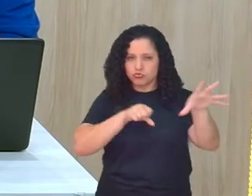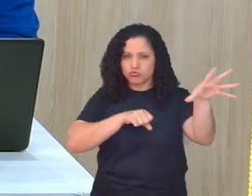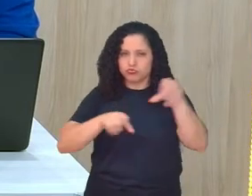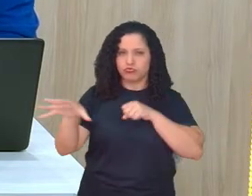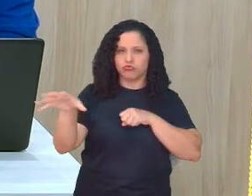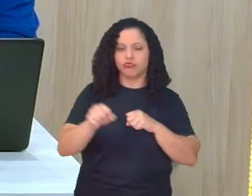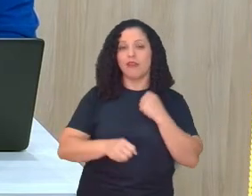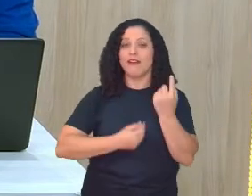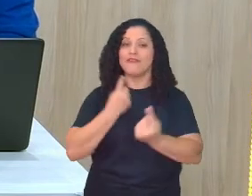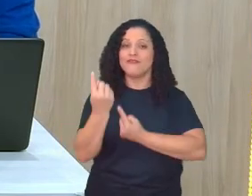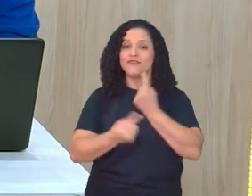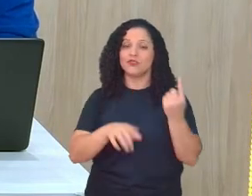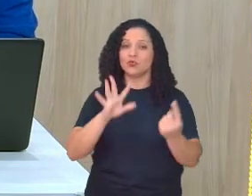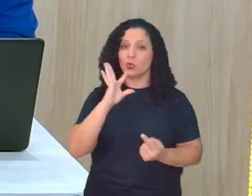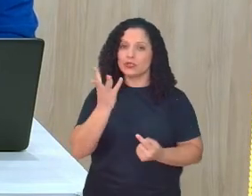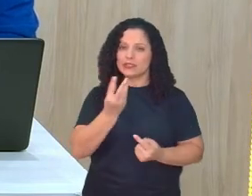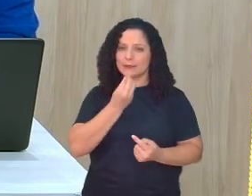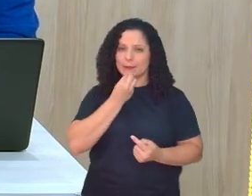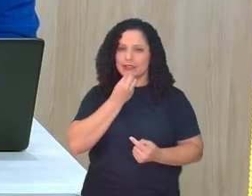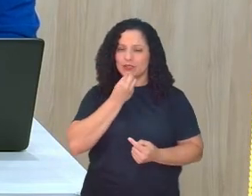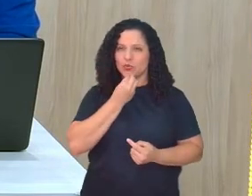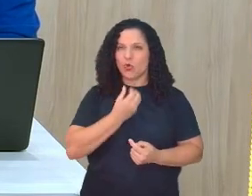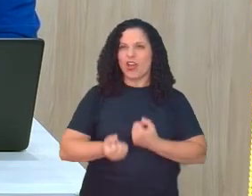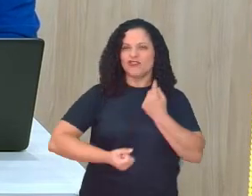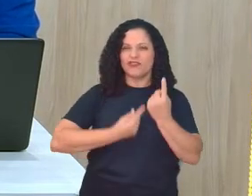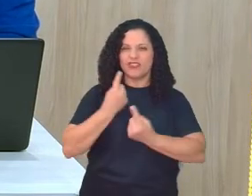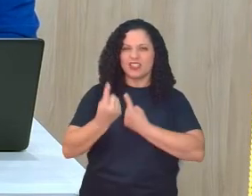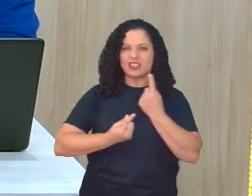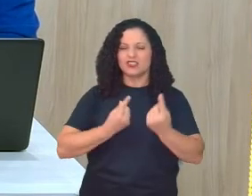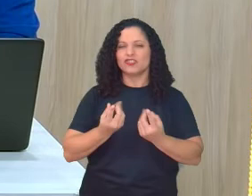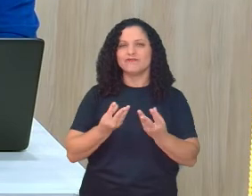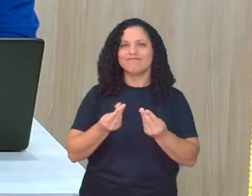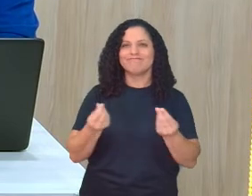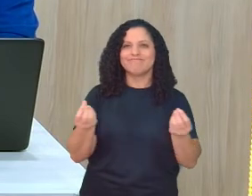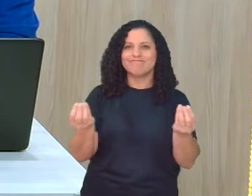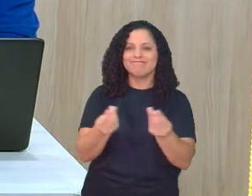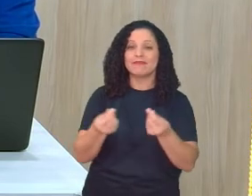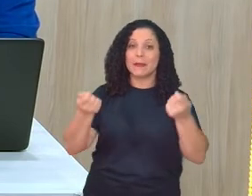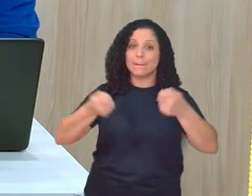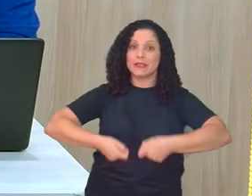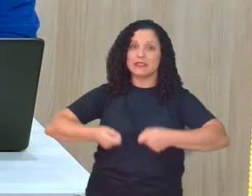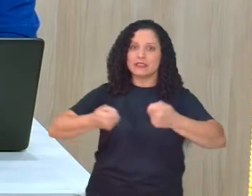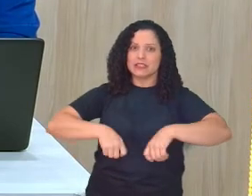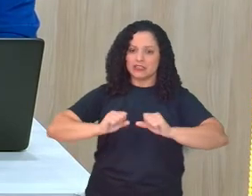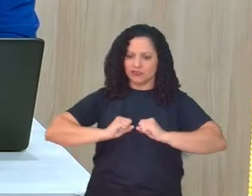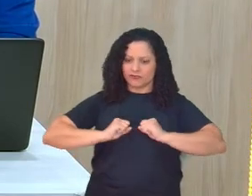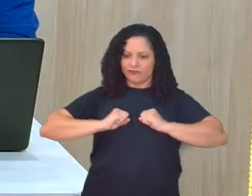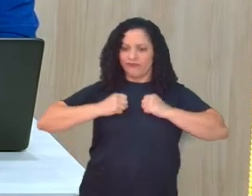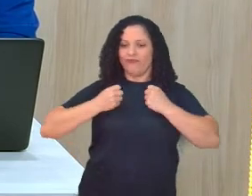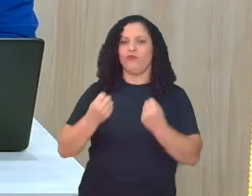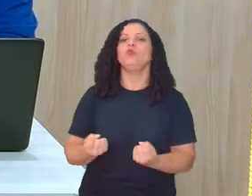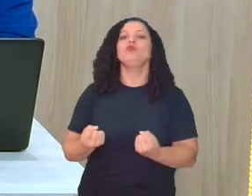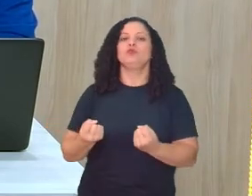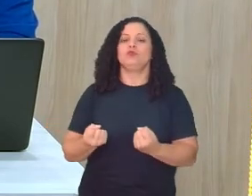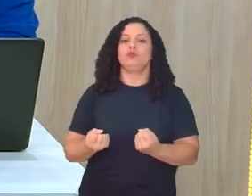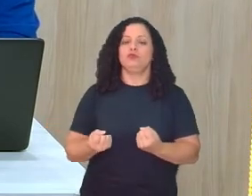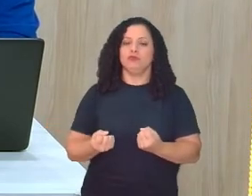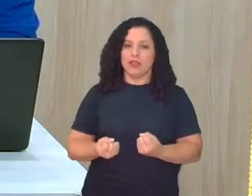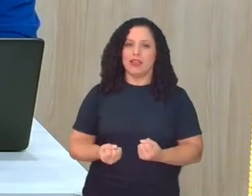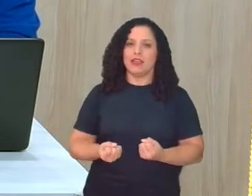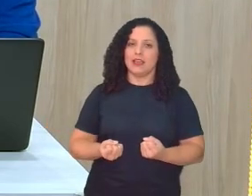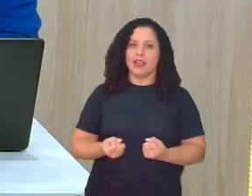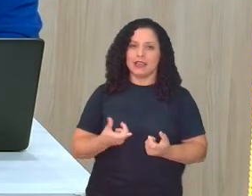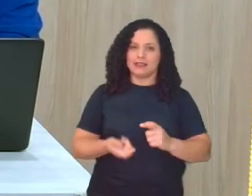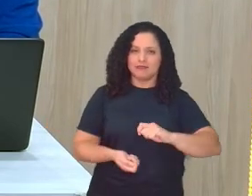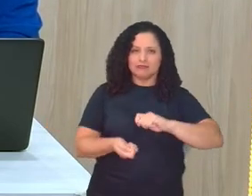conhecimento, o conhecimento para ser mais robusto, é necessário essa construção, desconstrução